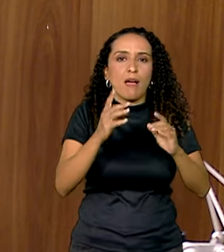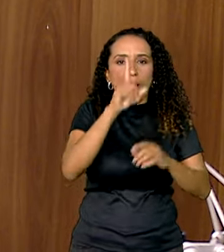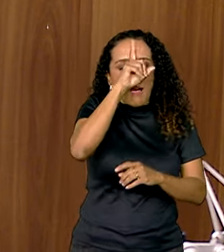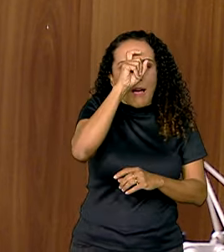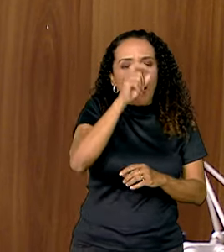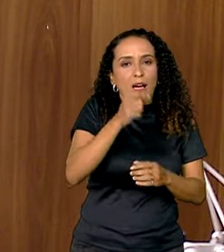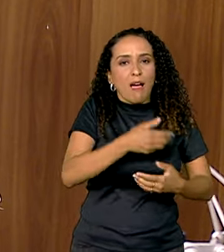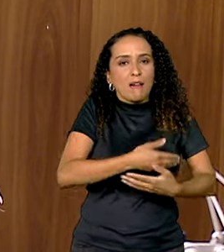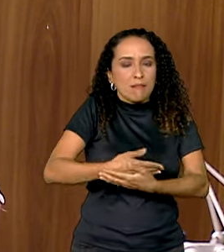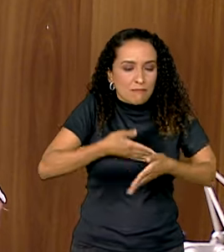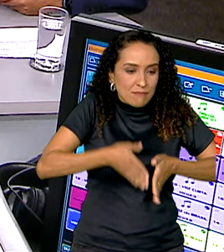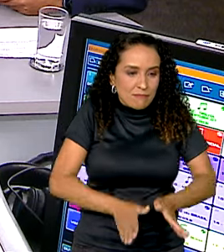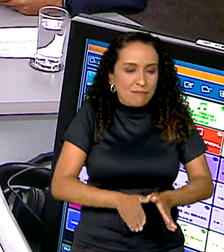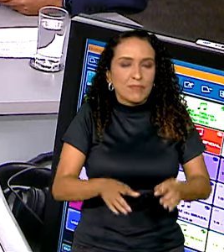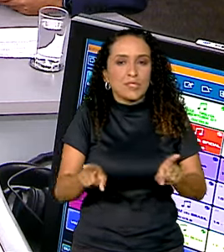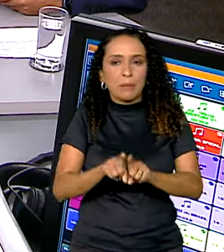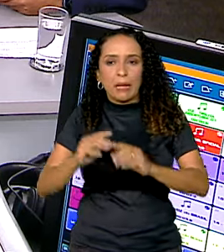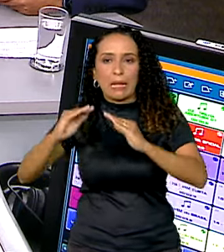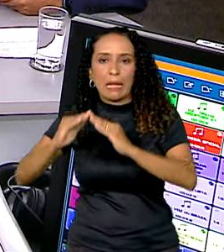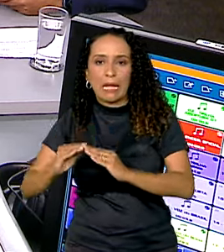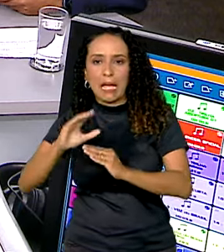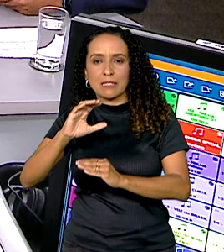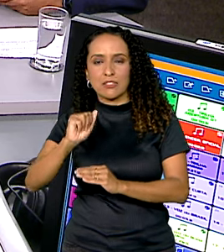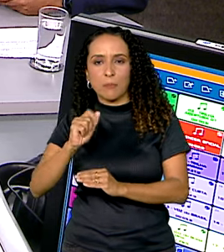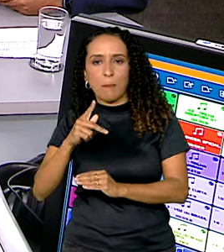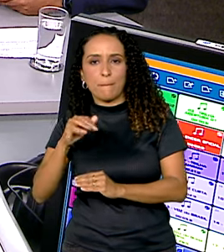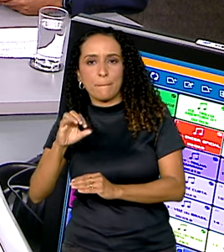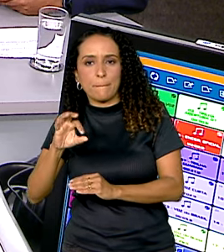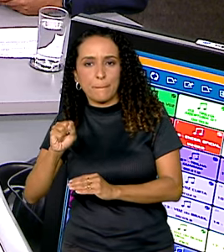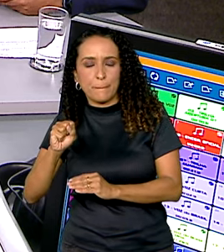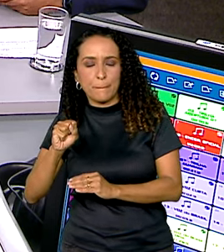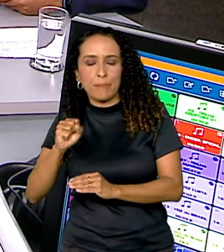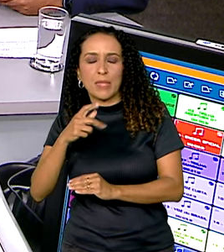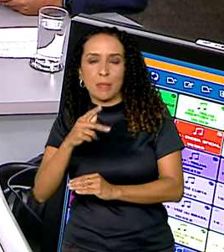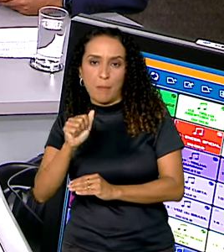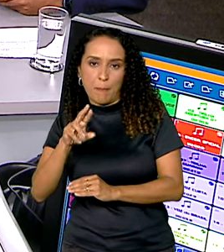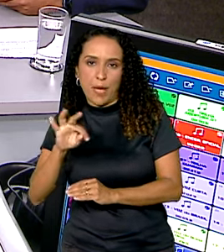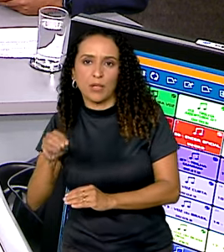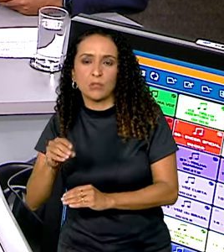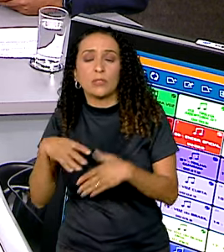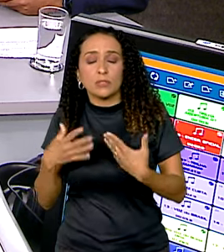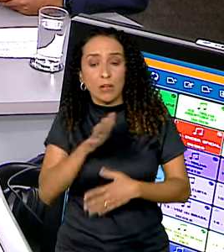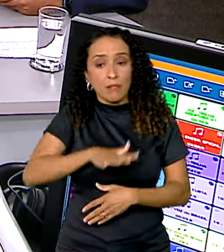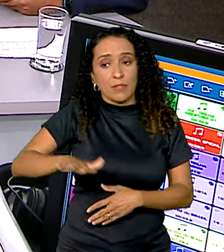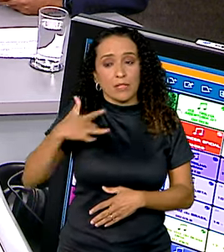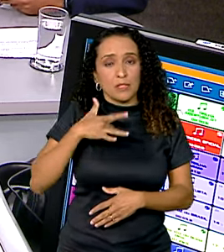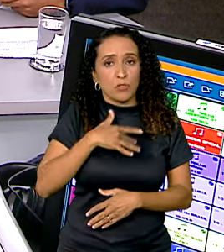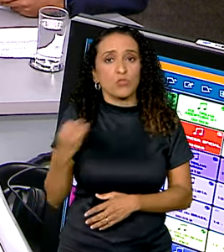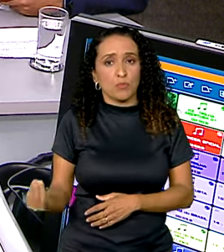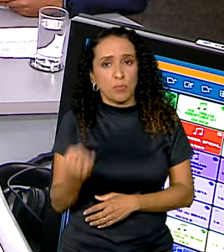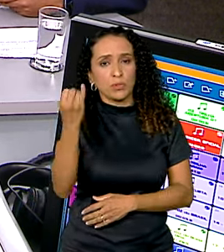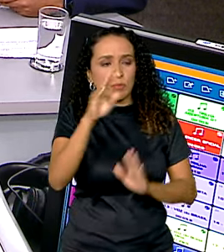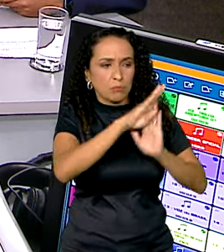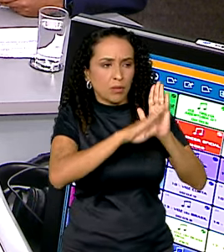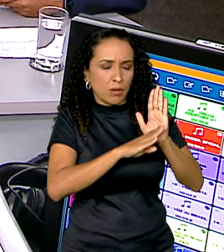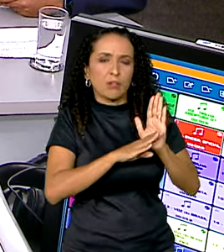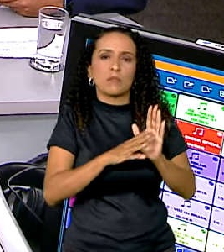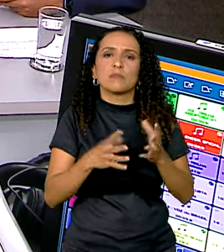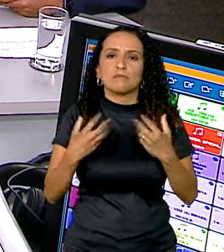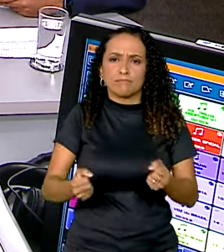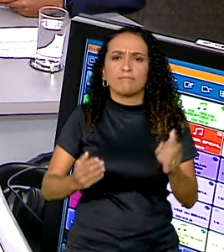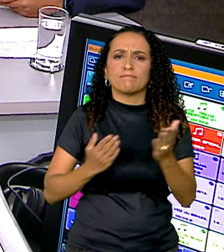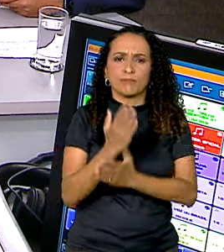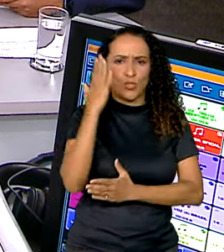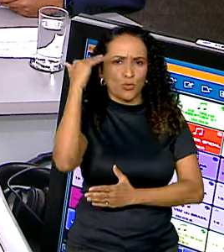parto. Então, há uma integração de ações de governo no campo da saúde muito importante para que esses programas sejam